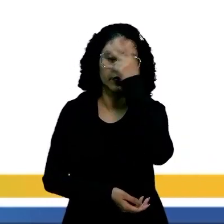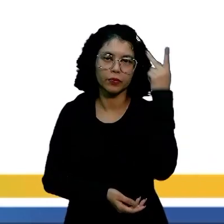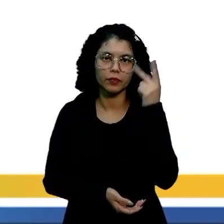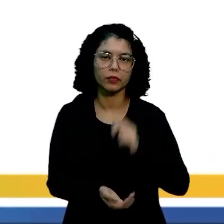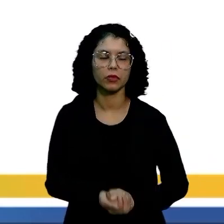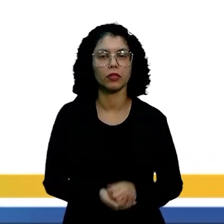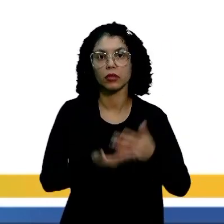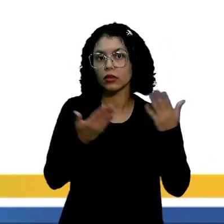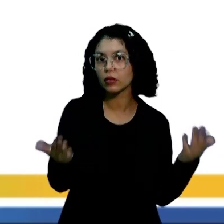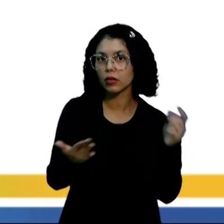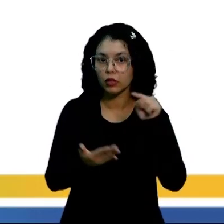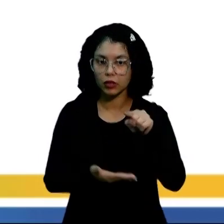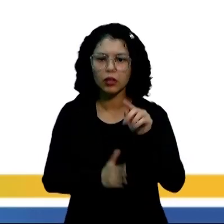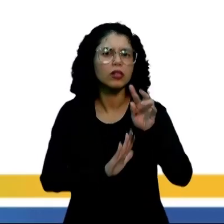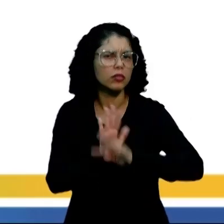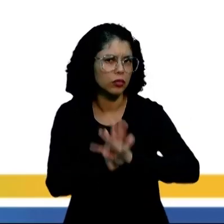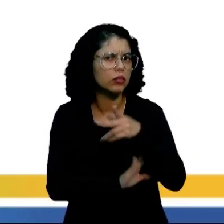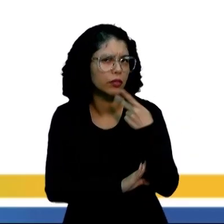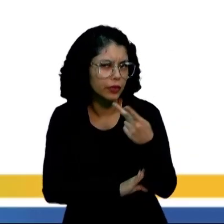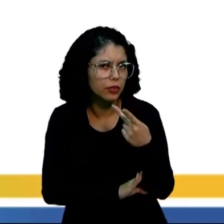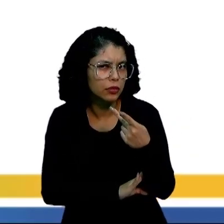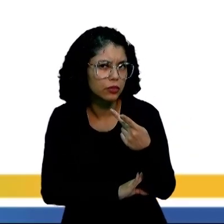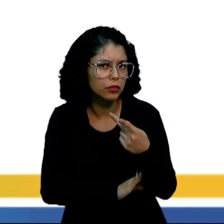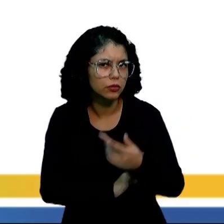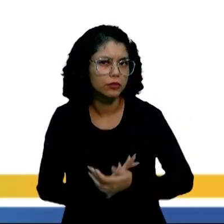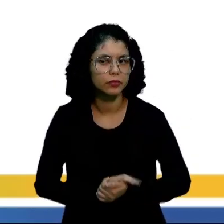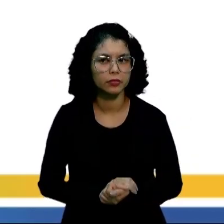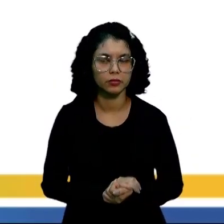É exatamente isso que o texto está dizendo?